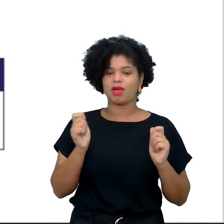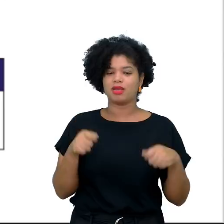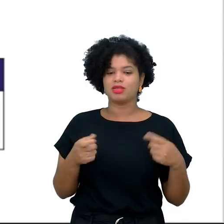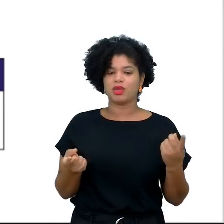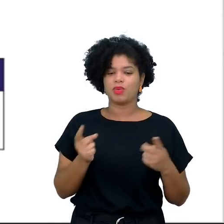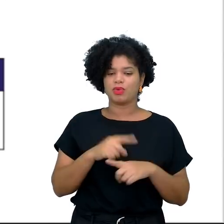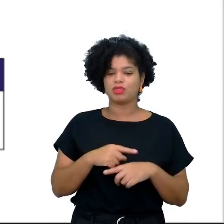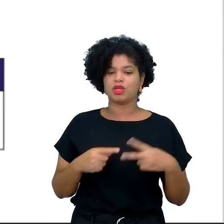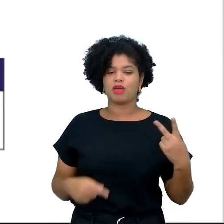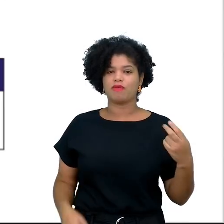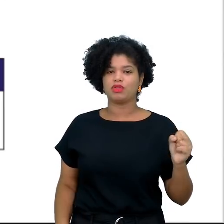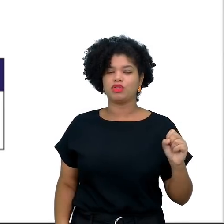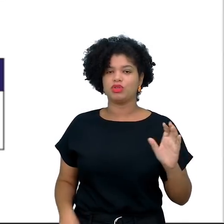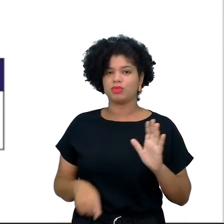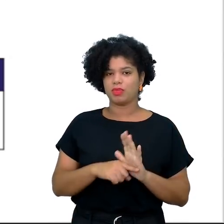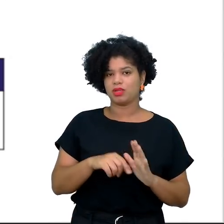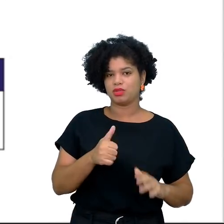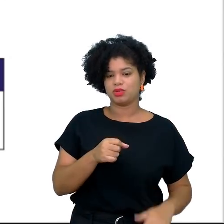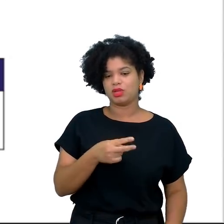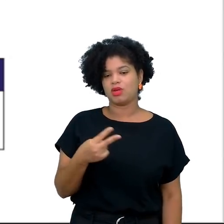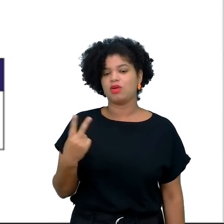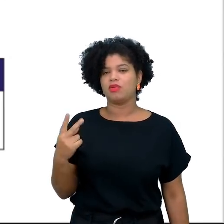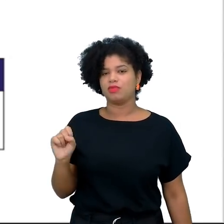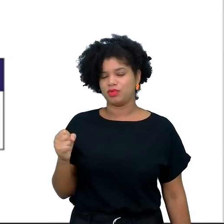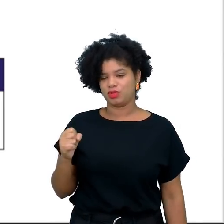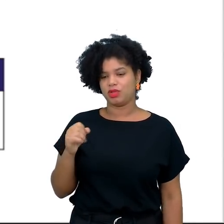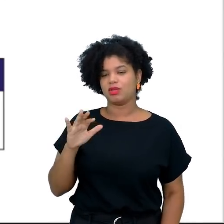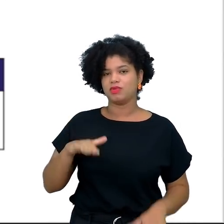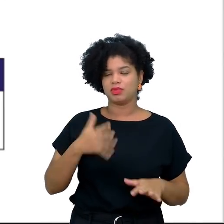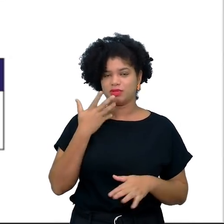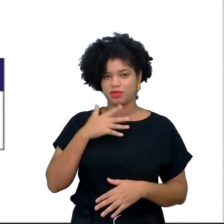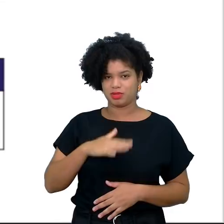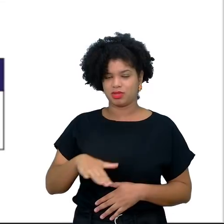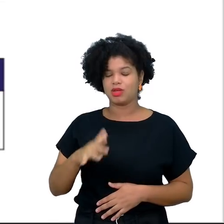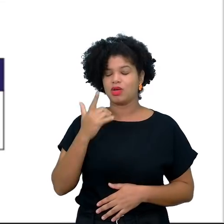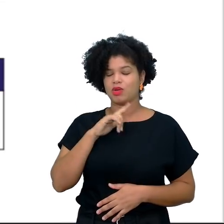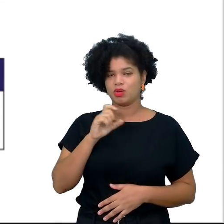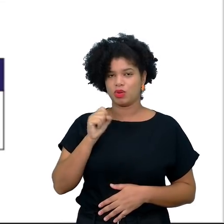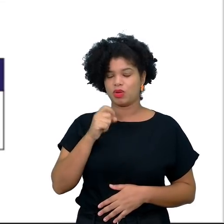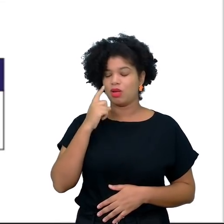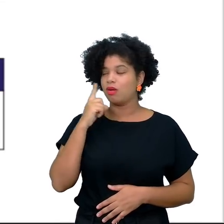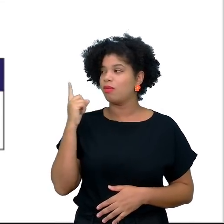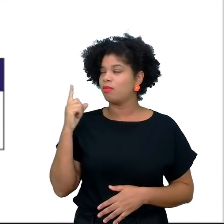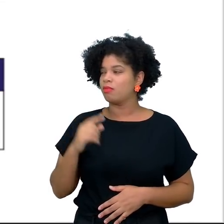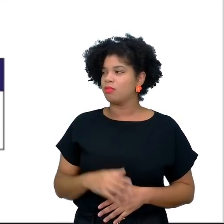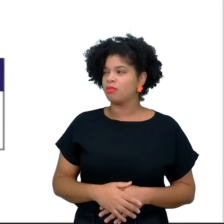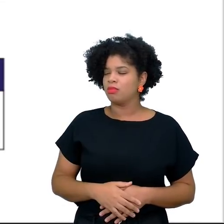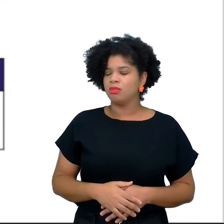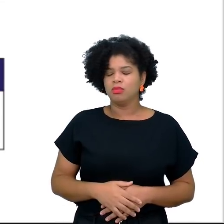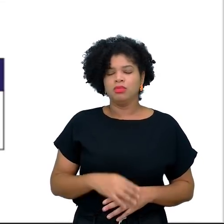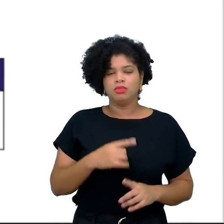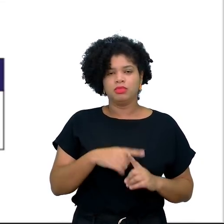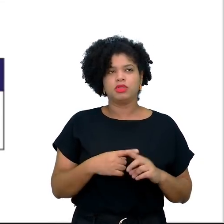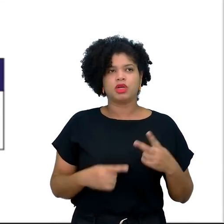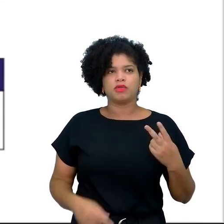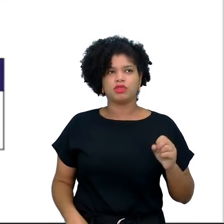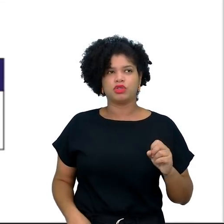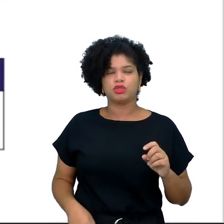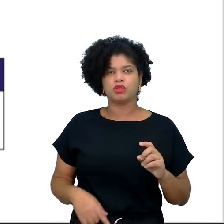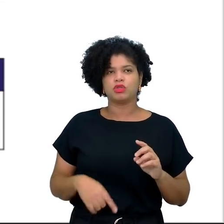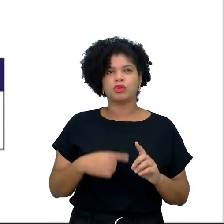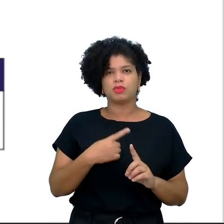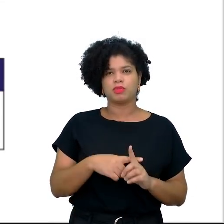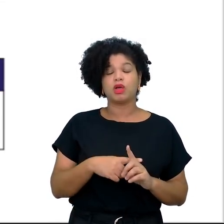dois procedimentos, né? As crianças às vezes podem usar esse procedimento aditivo, né? 18 mais